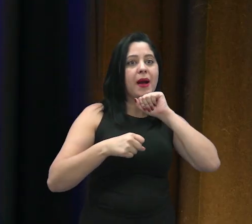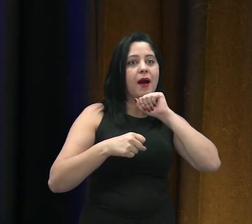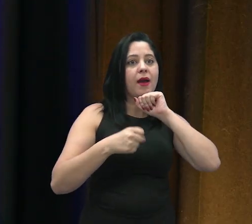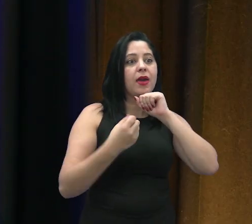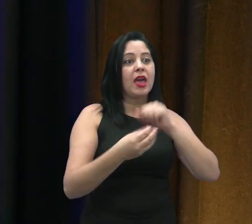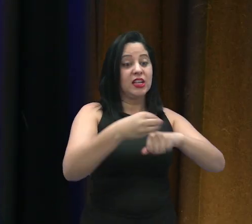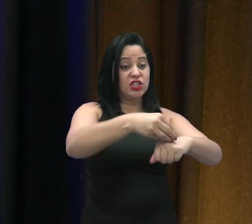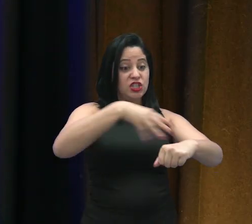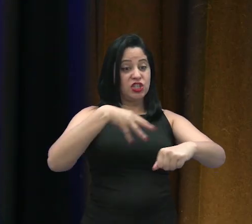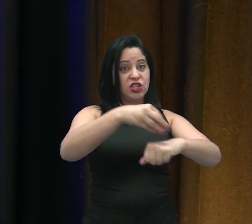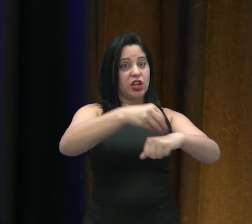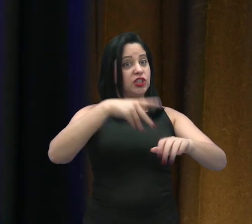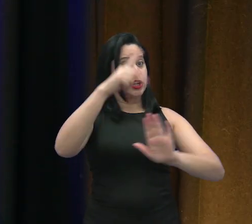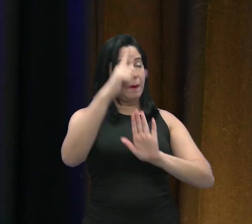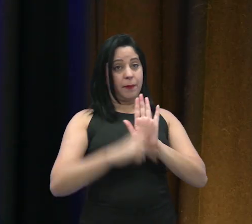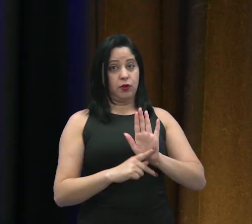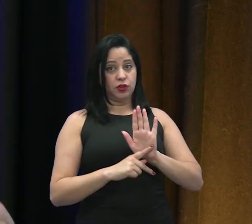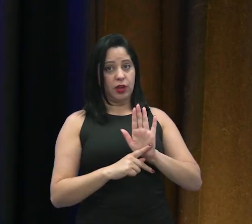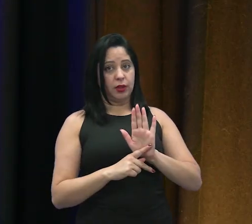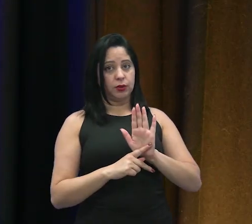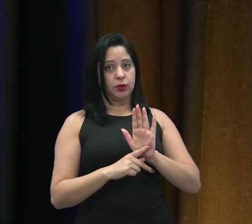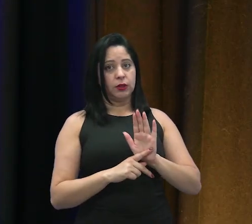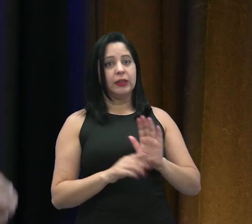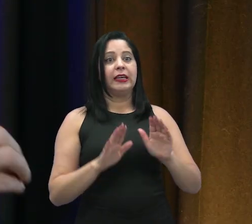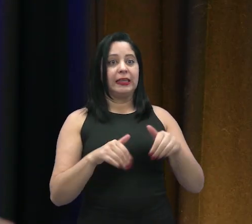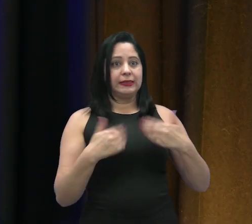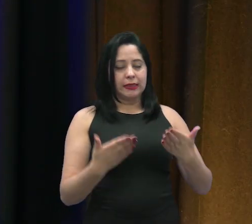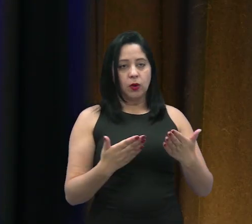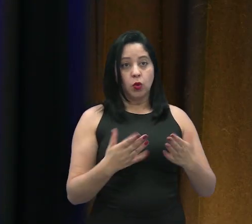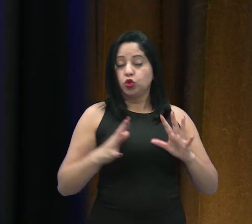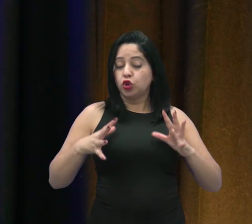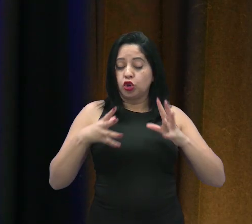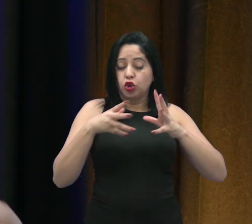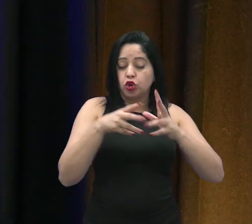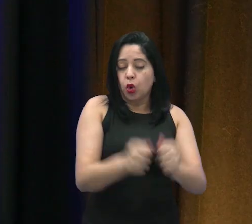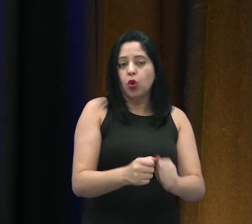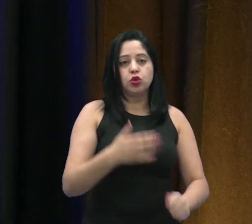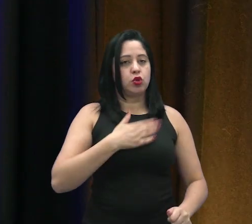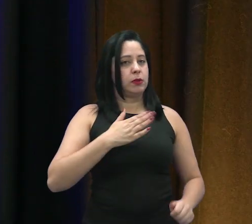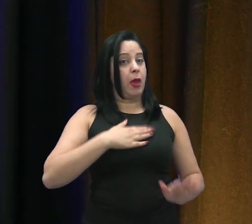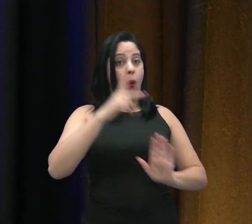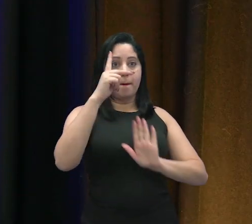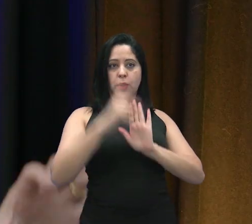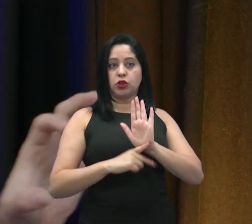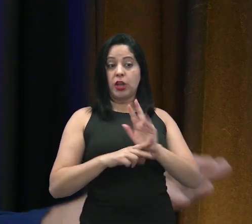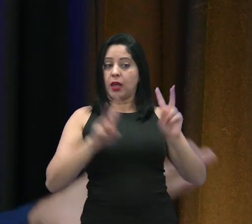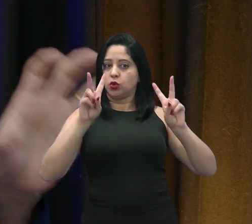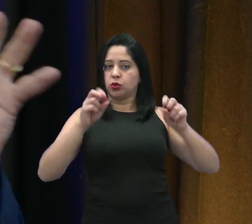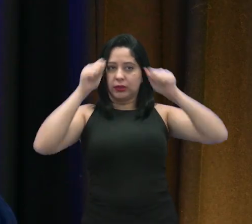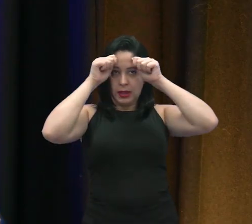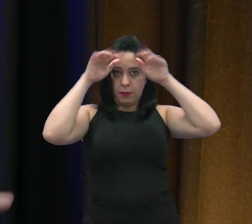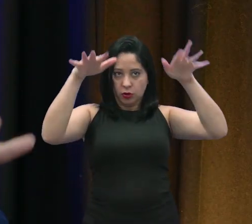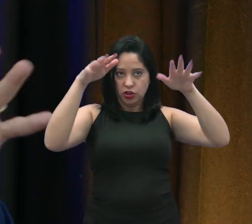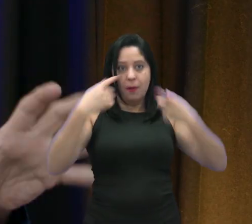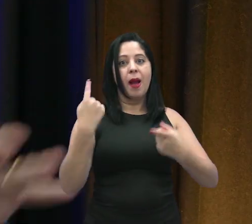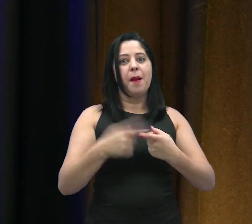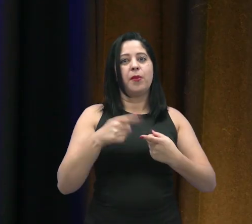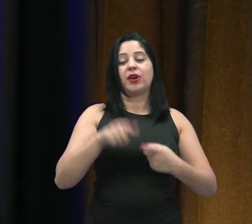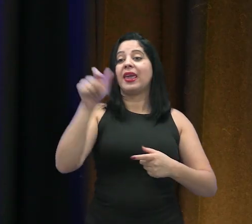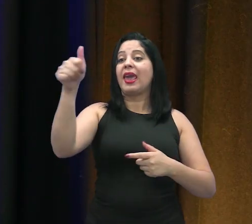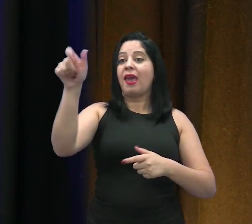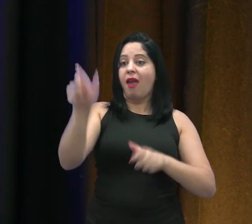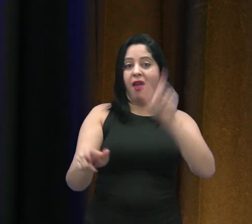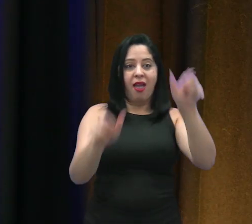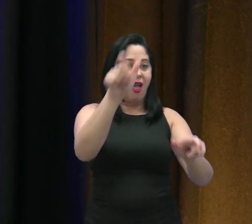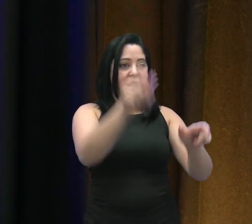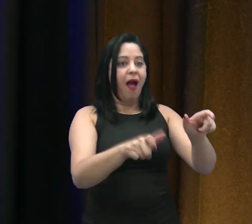Eu sempre falo, né, todos os projetos, ideias que saíram do meu gabinete sobre autismo foi por